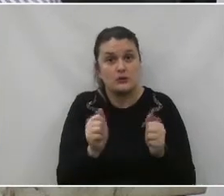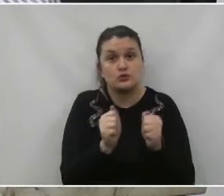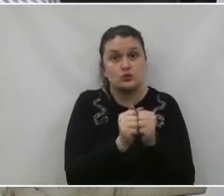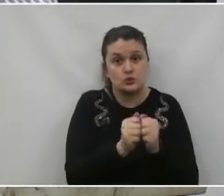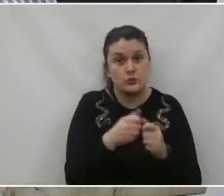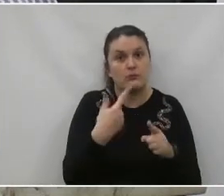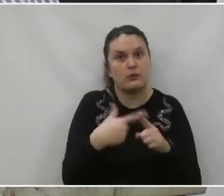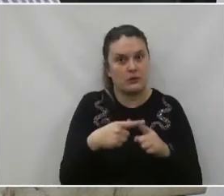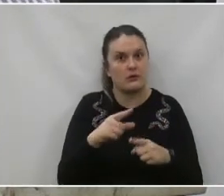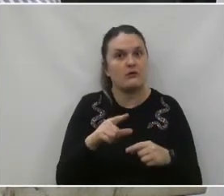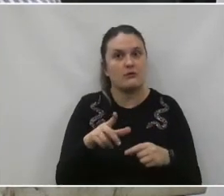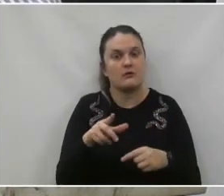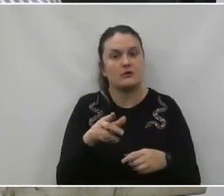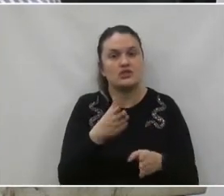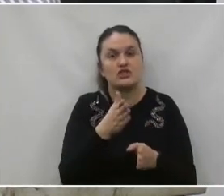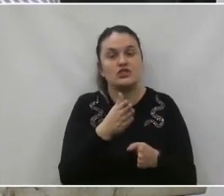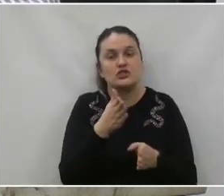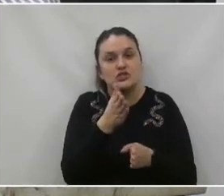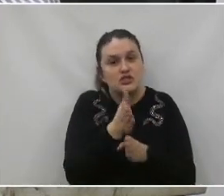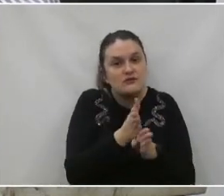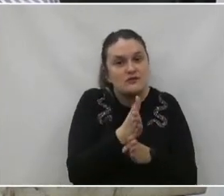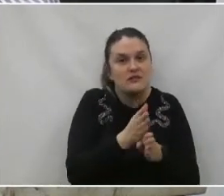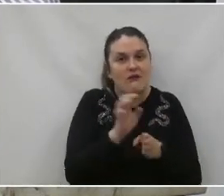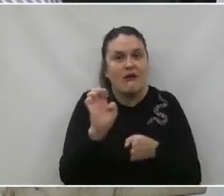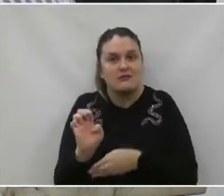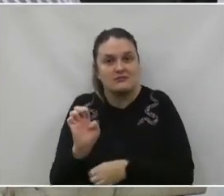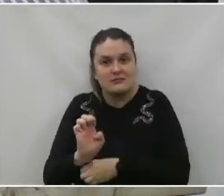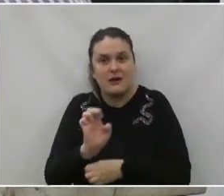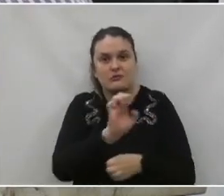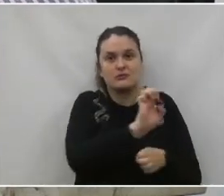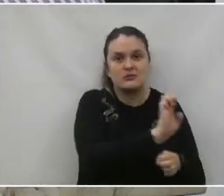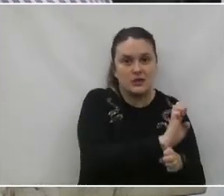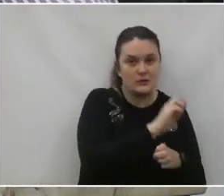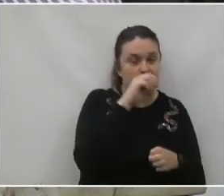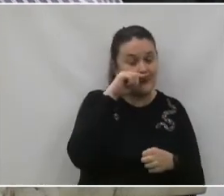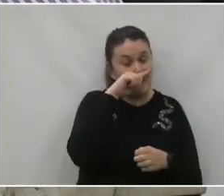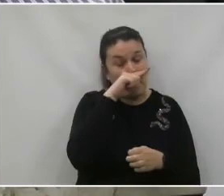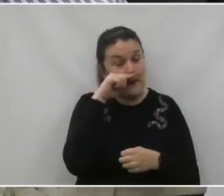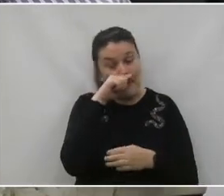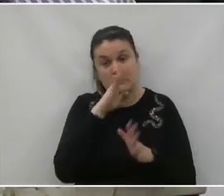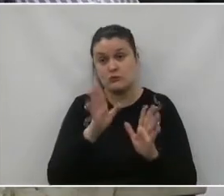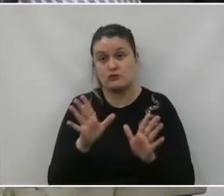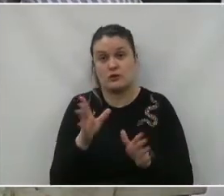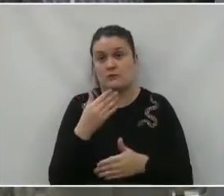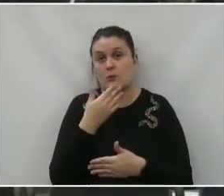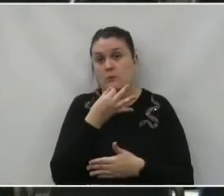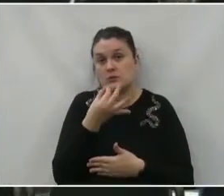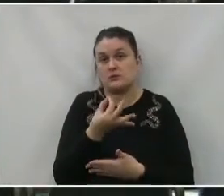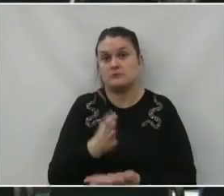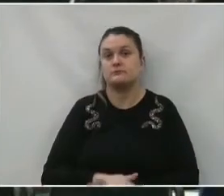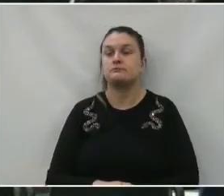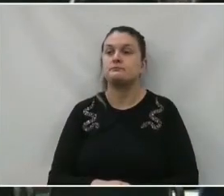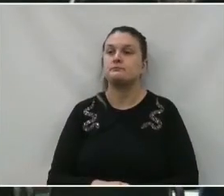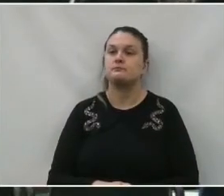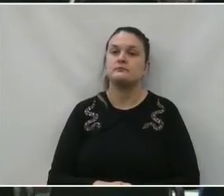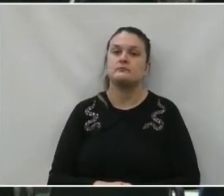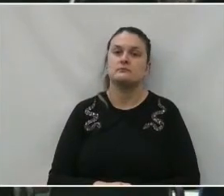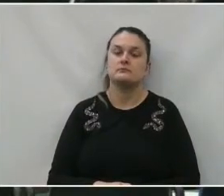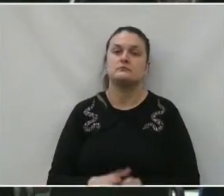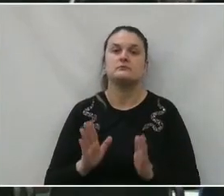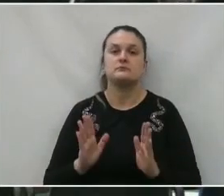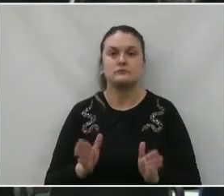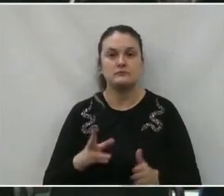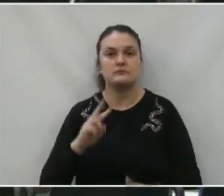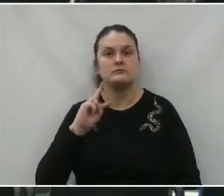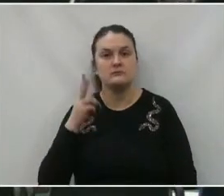uma divisa de estados. Então, seria isso, senhora presidente, hoje. Com a